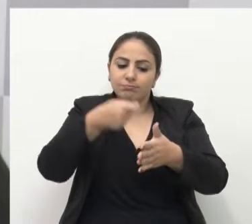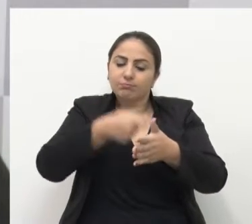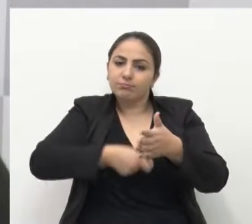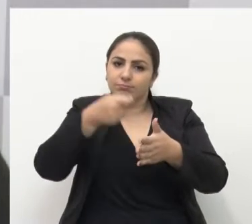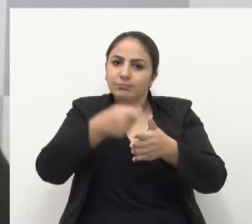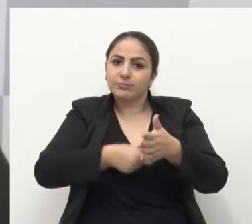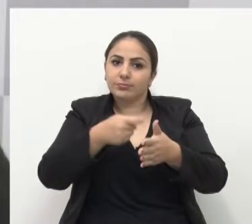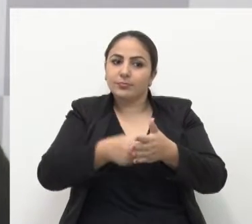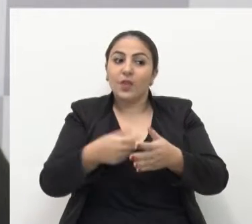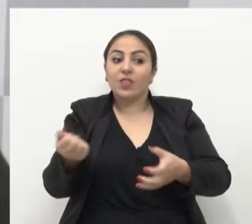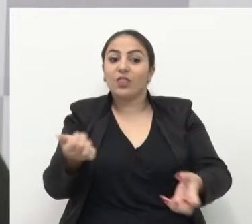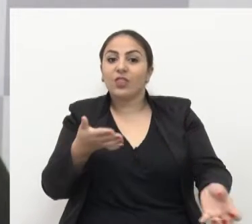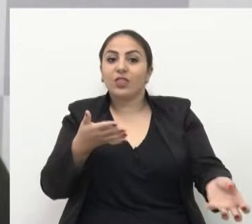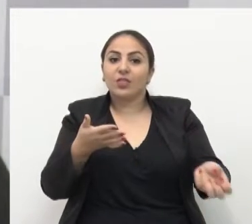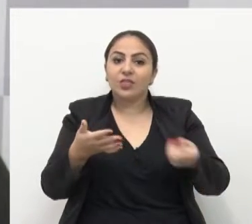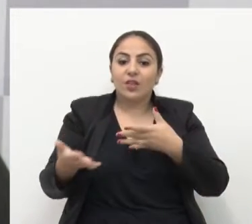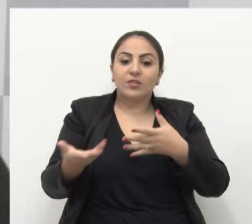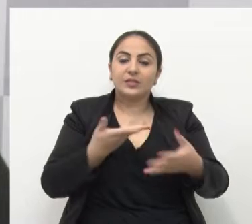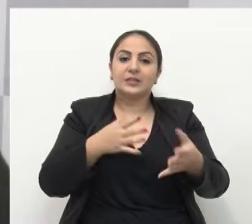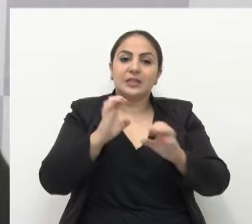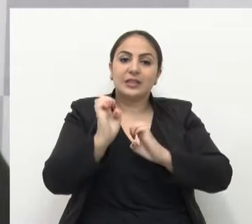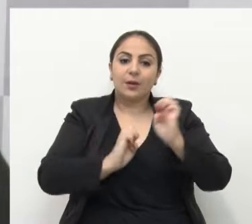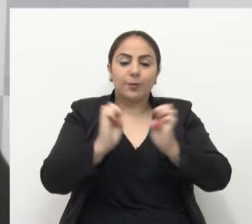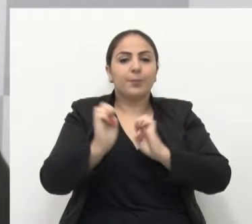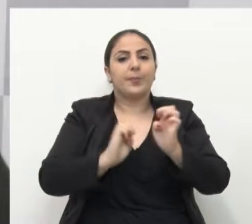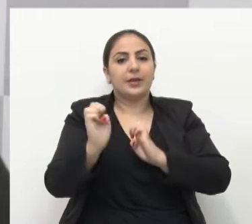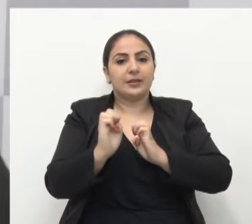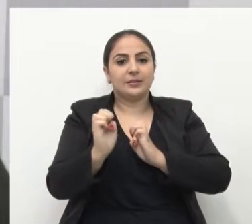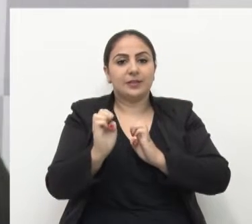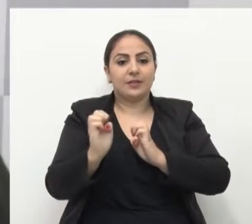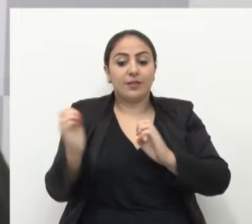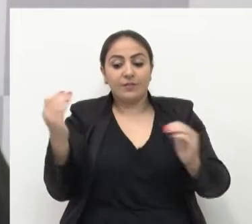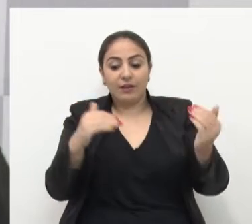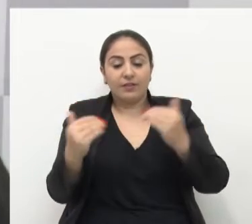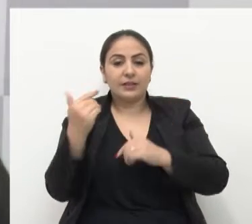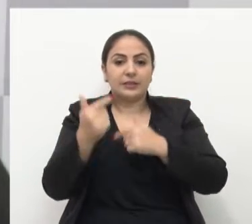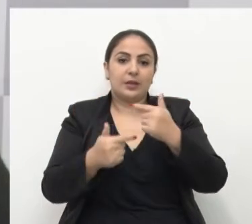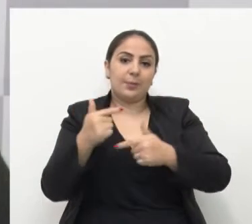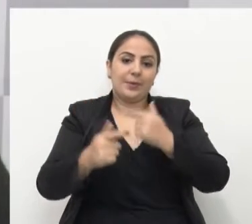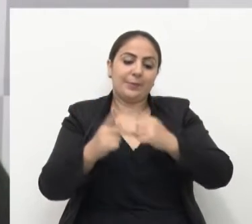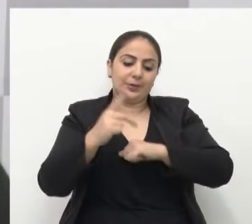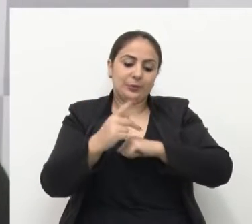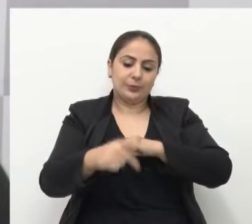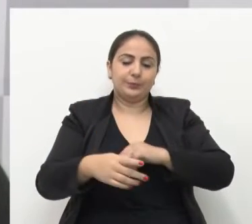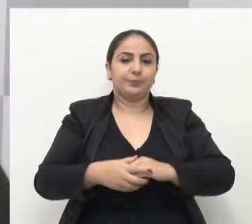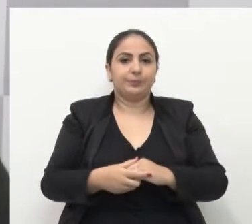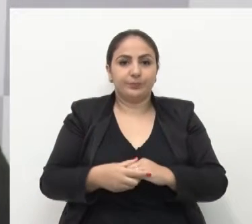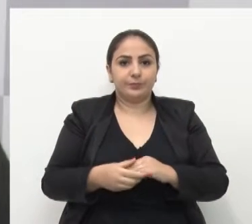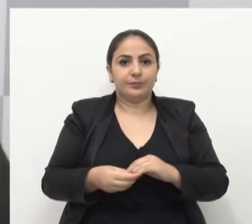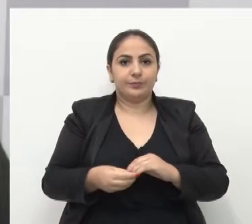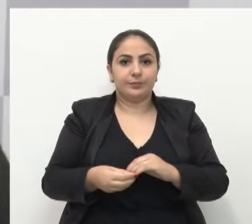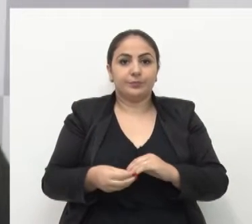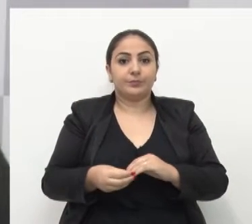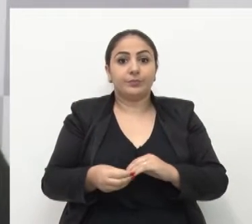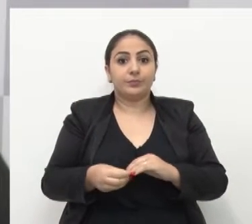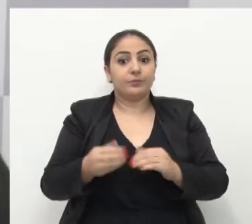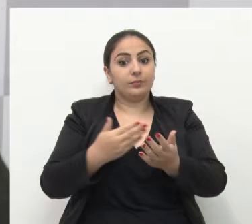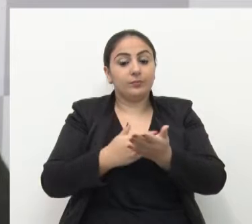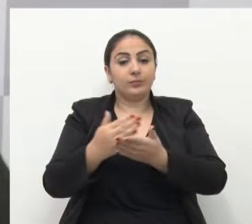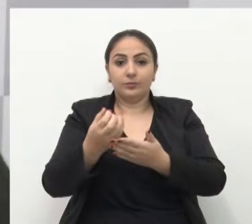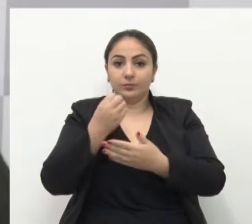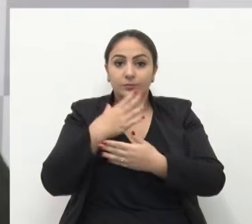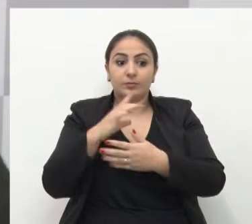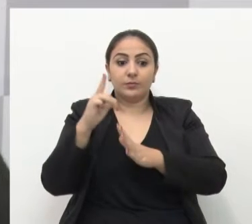né há novas linhas novas empresas que farão que cheia que venha a trabalhar aqui em passo fundo né vai começar a